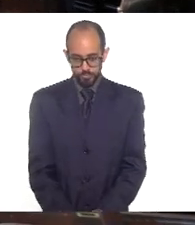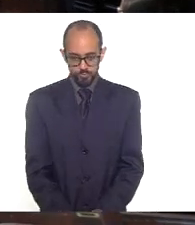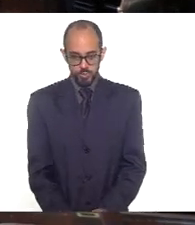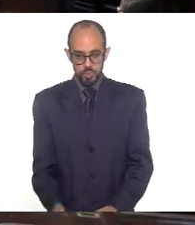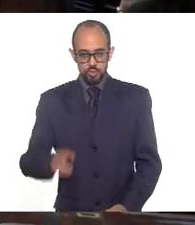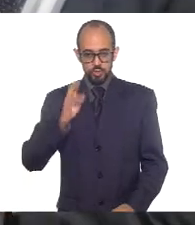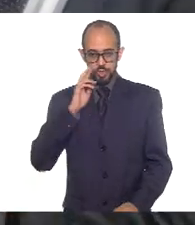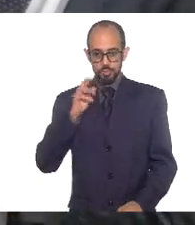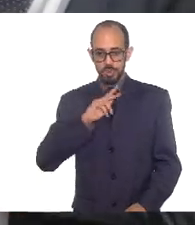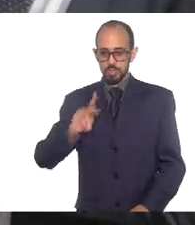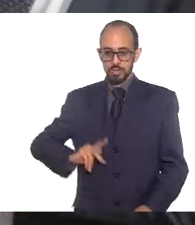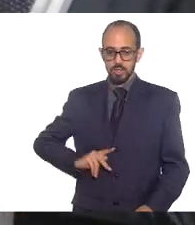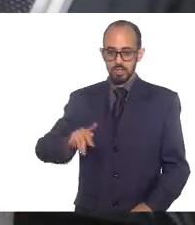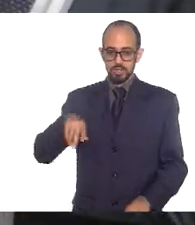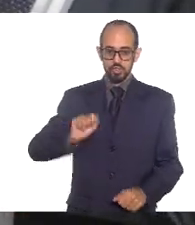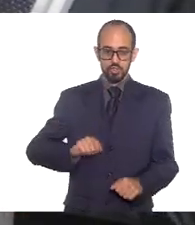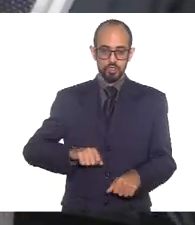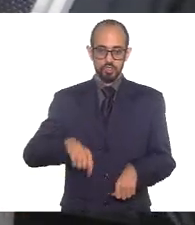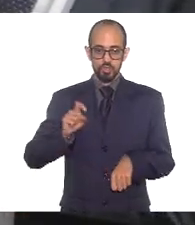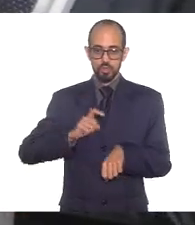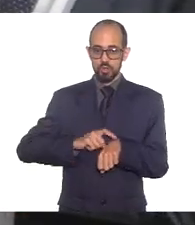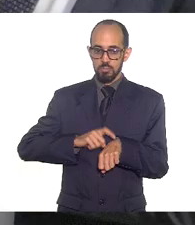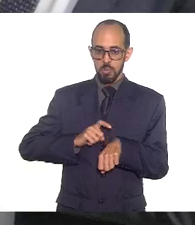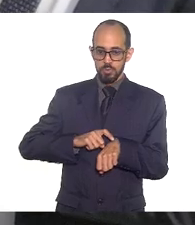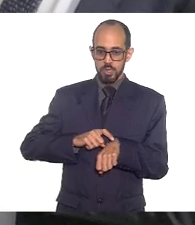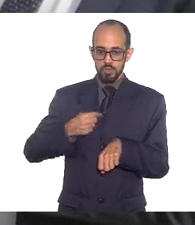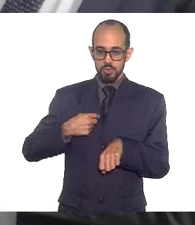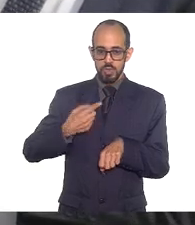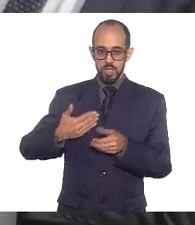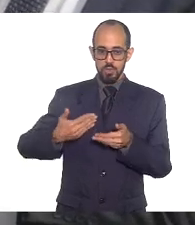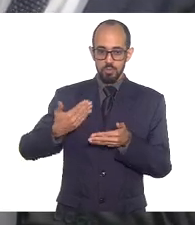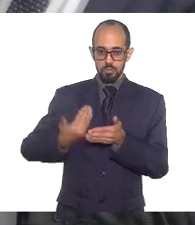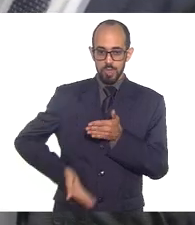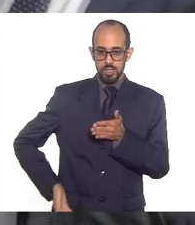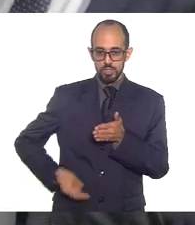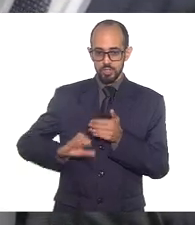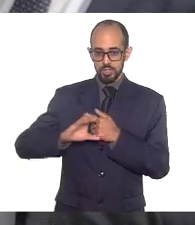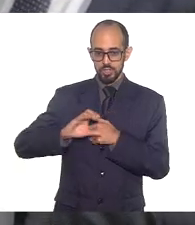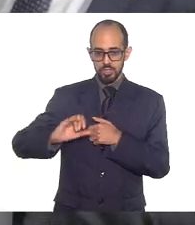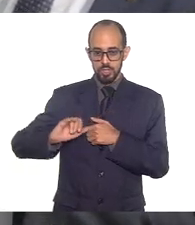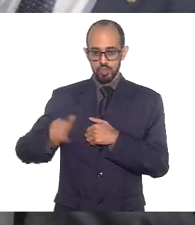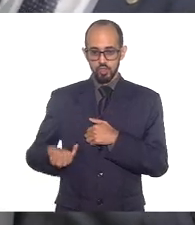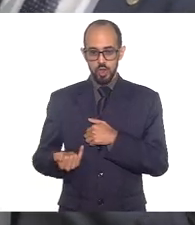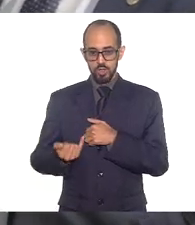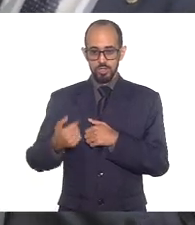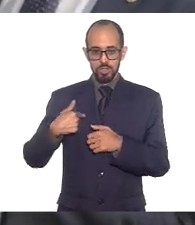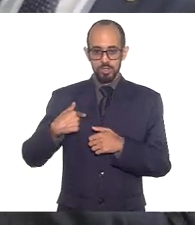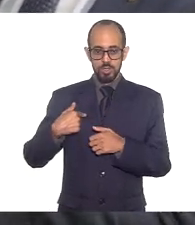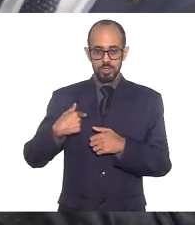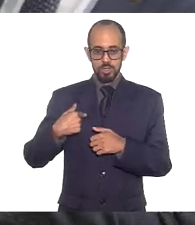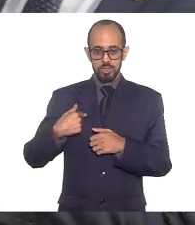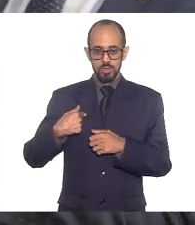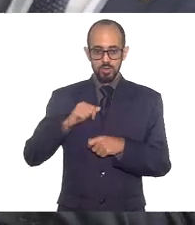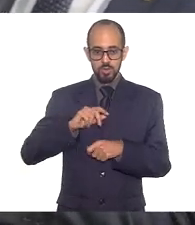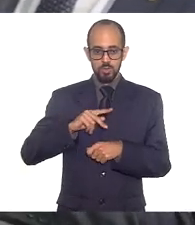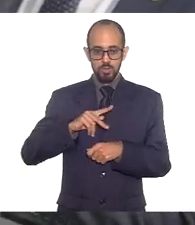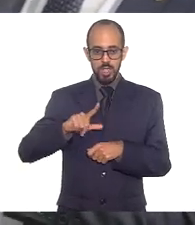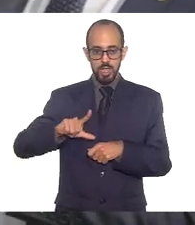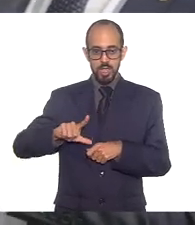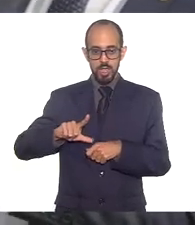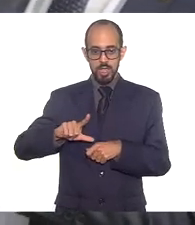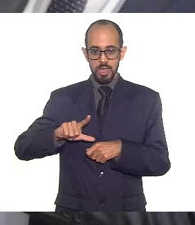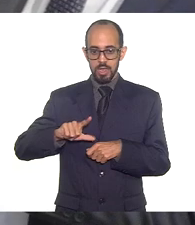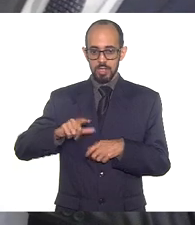o seu presente na medida que foi derrotado na ccj o projeto ficou e